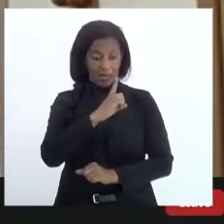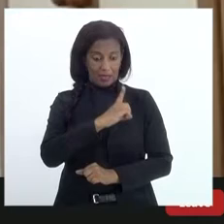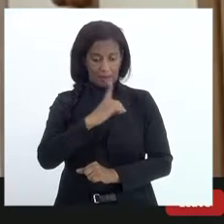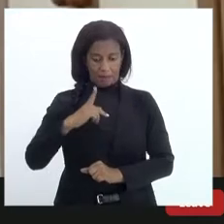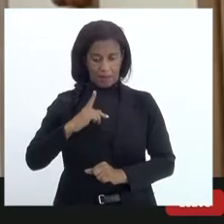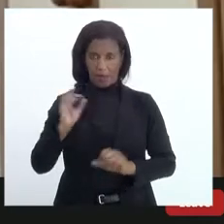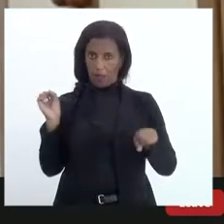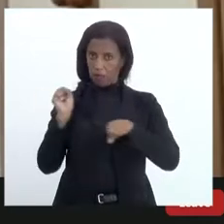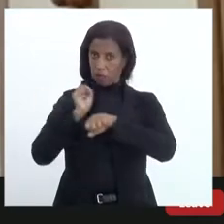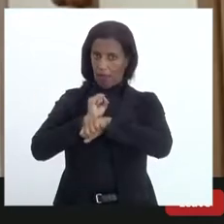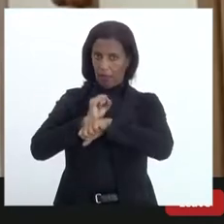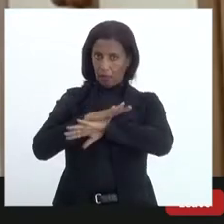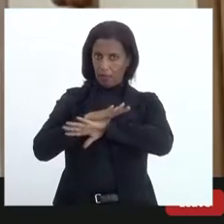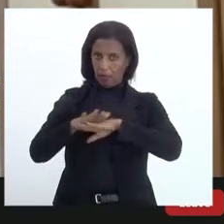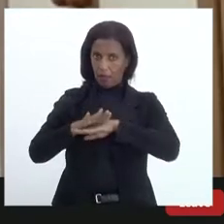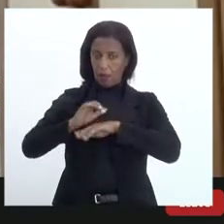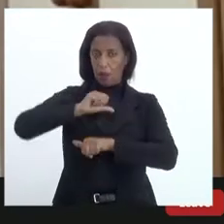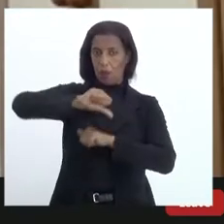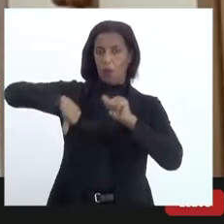ali